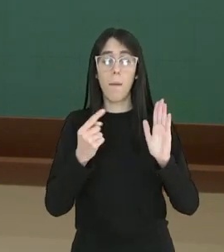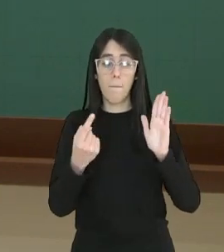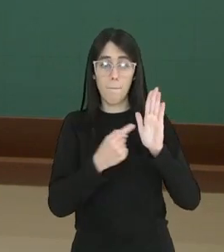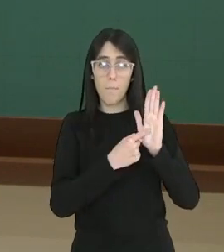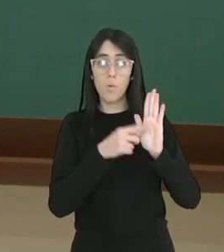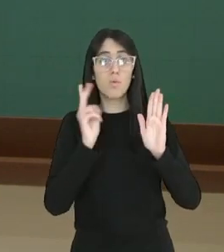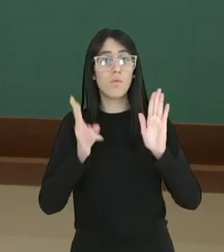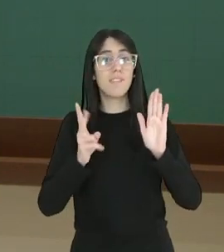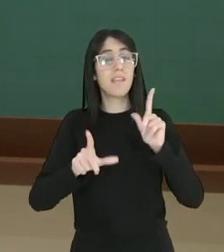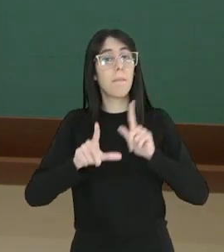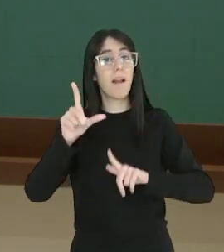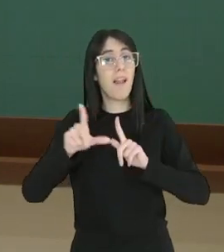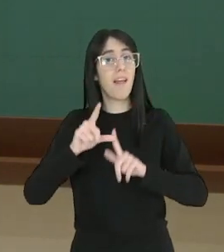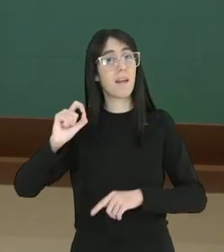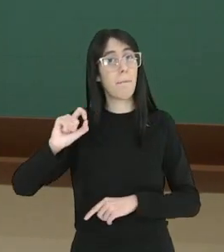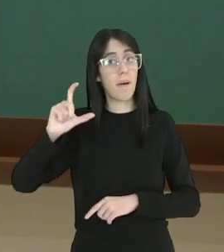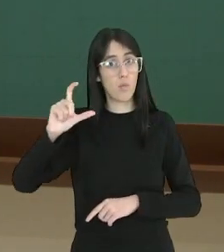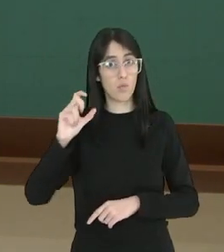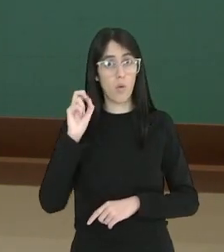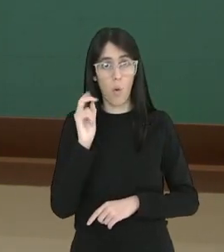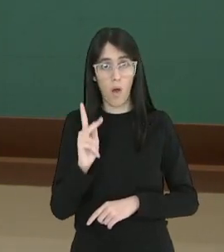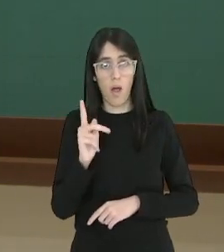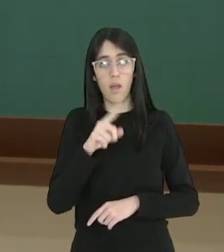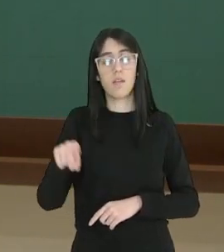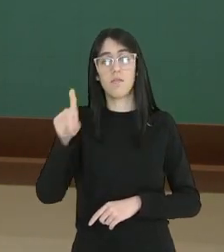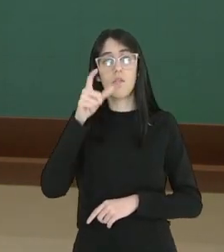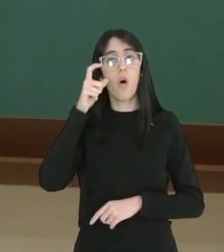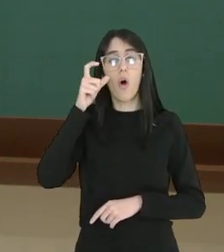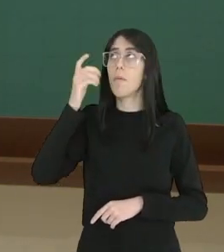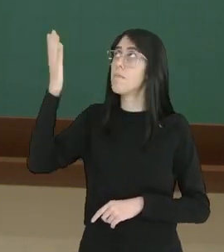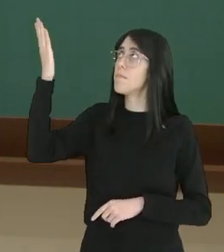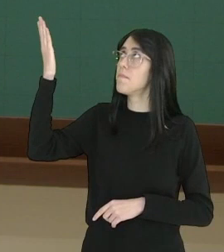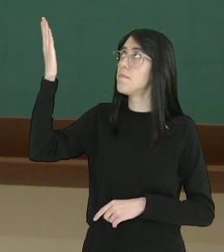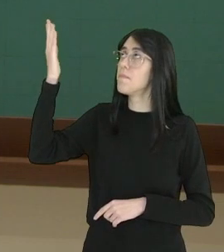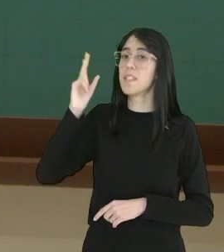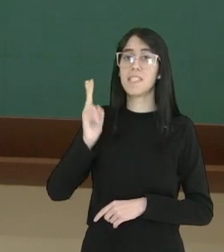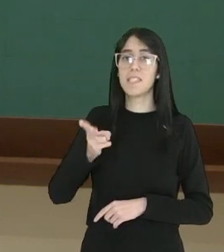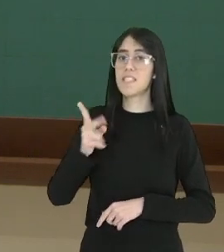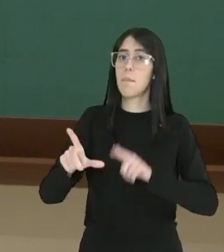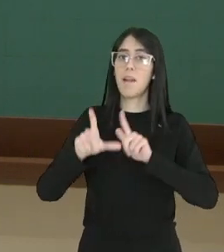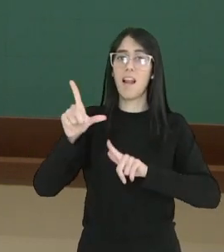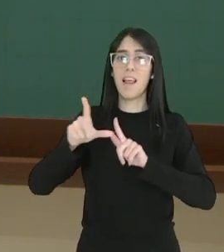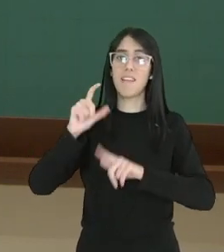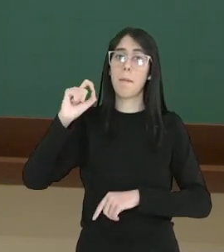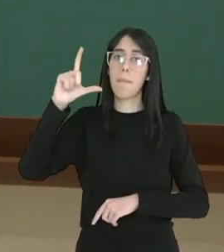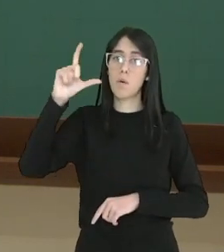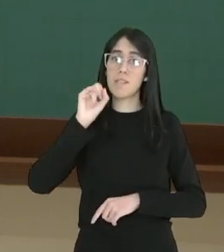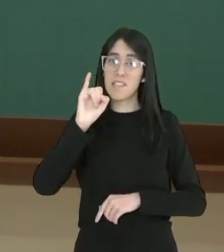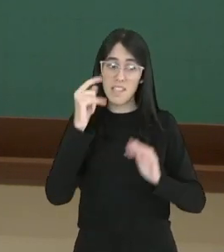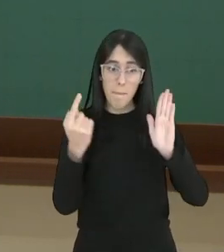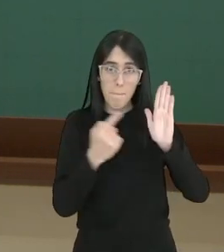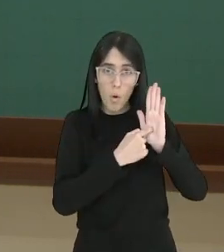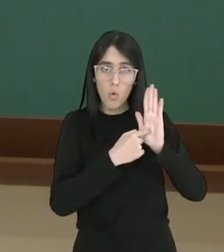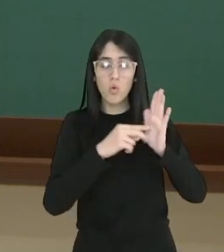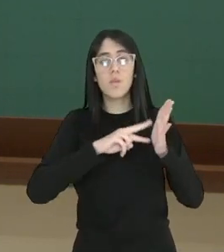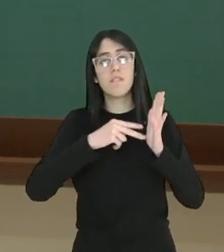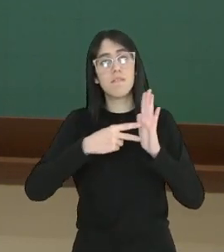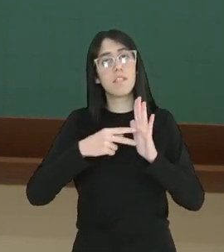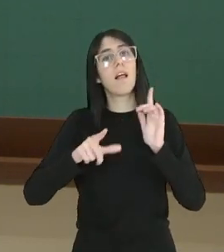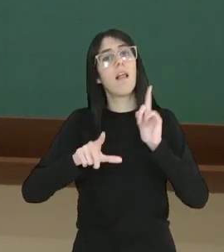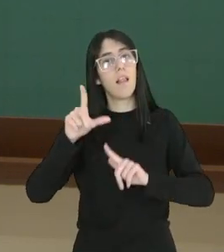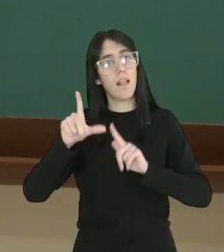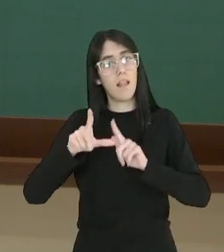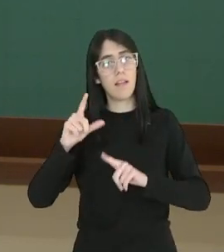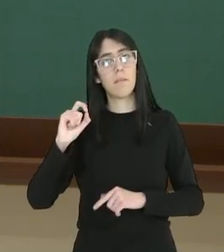letra maiúscula. Então, se vocês observarem aqui, os pontos sempre são representados por uma letra